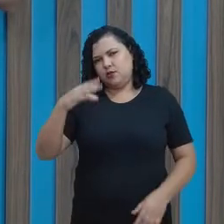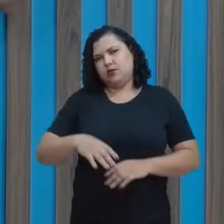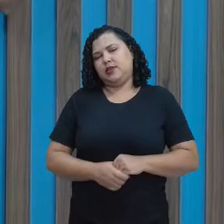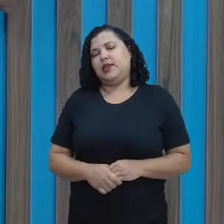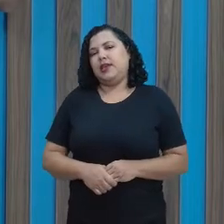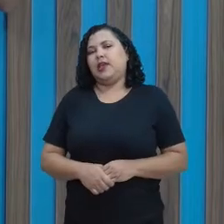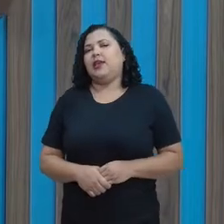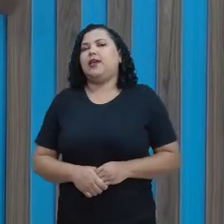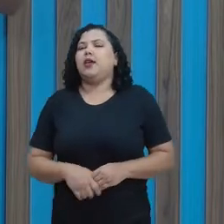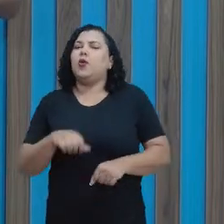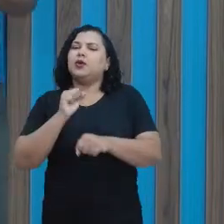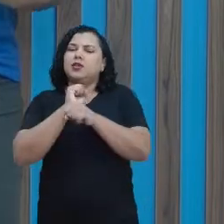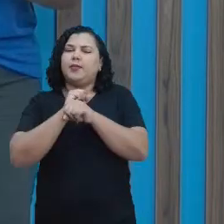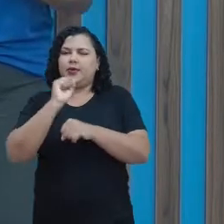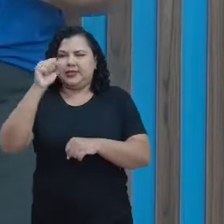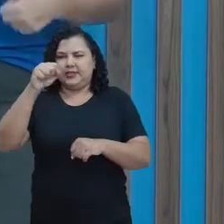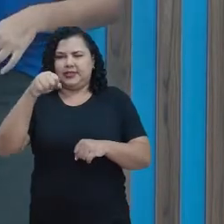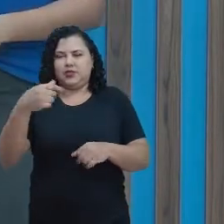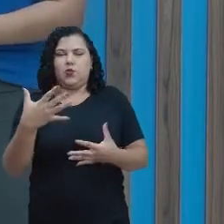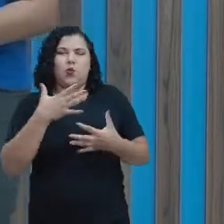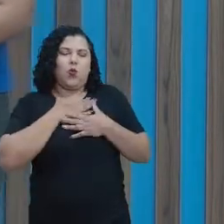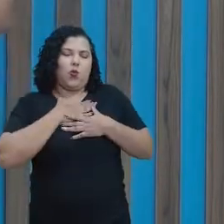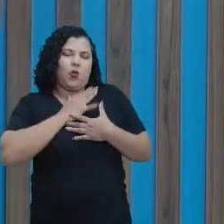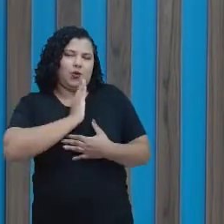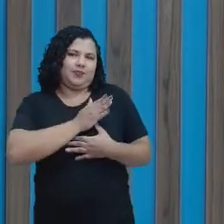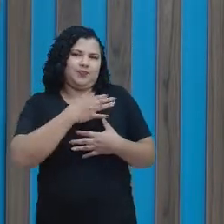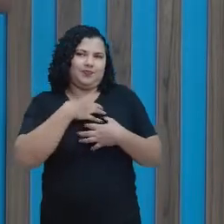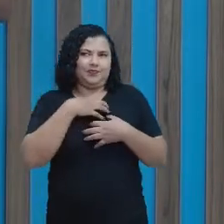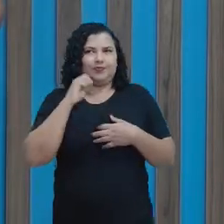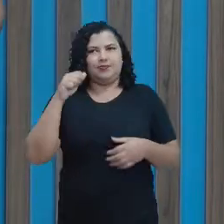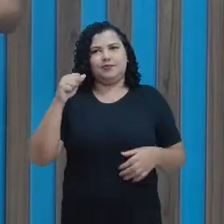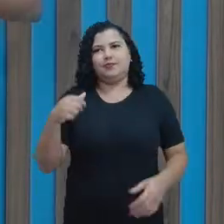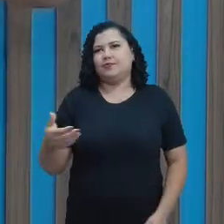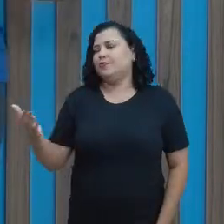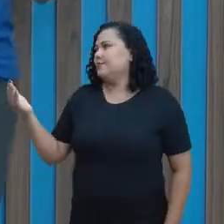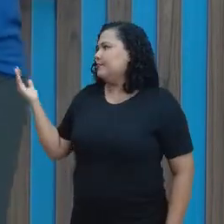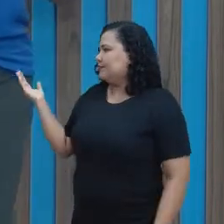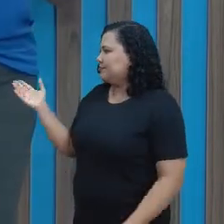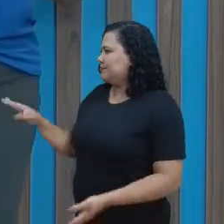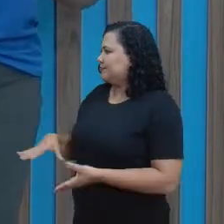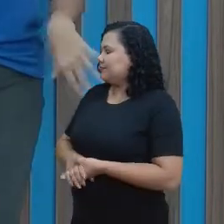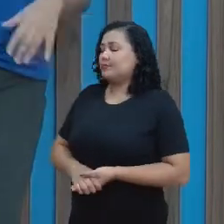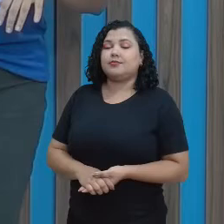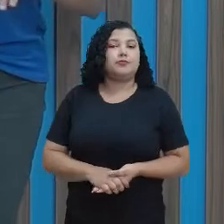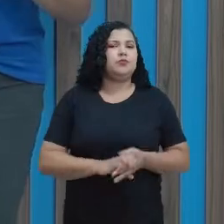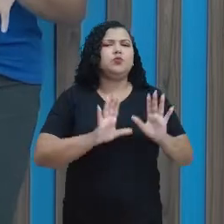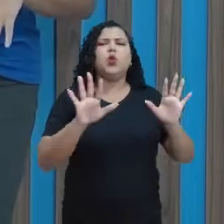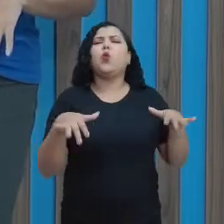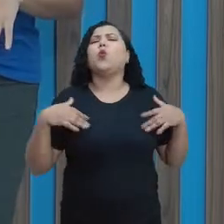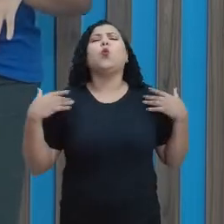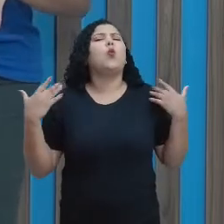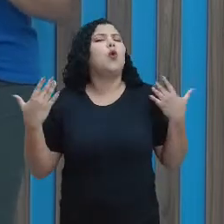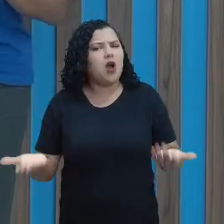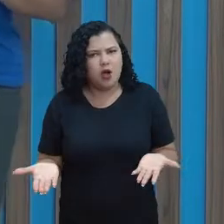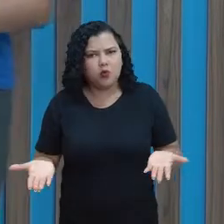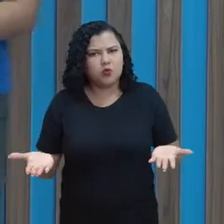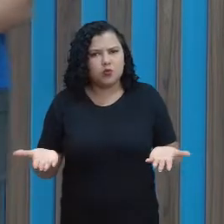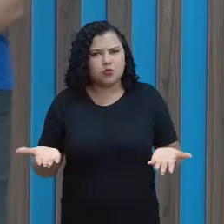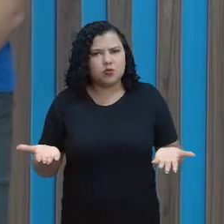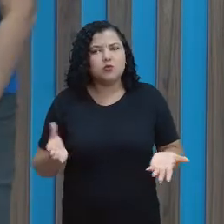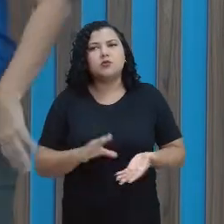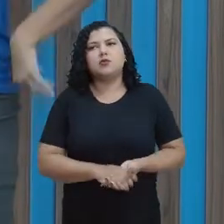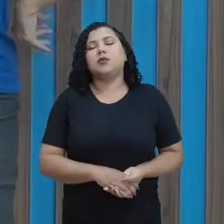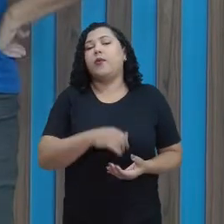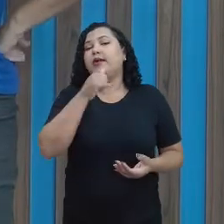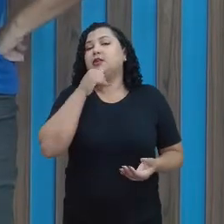Espero que sim. No meu coração, eu estou sentindo que sim. E a gente tem um pronome relativo qual, que vem sempre precedido de